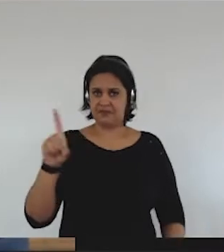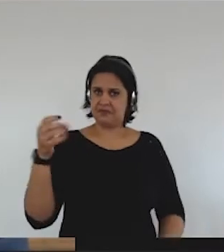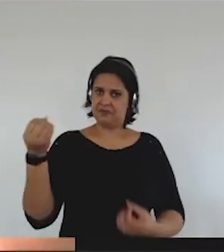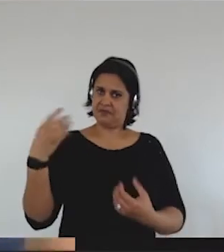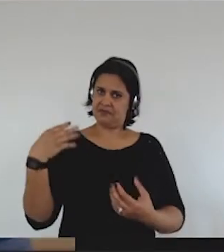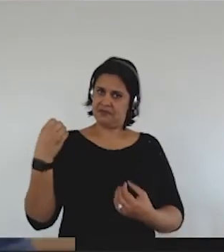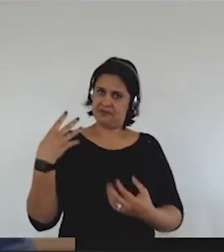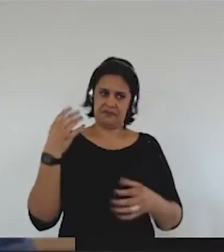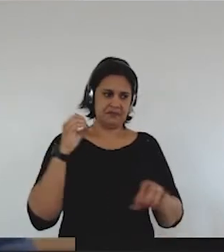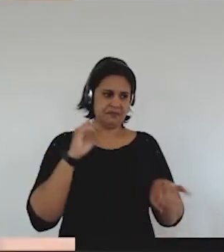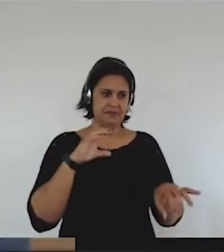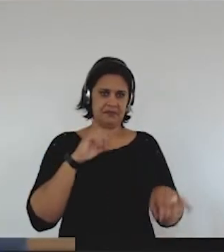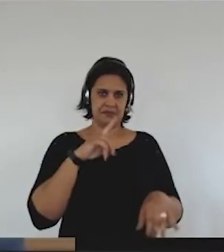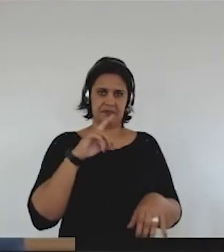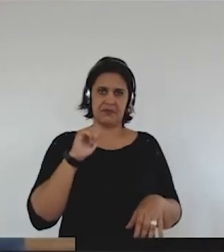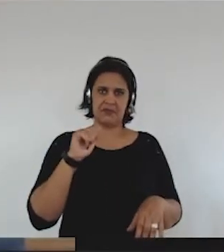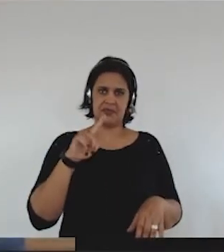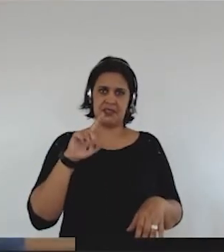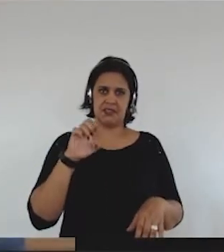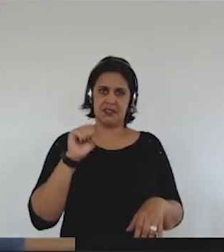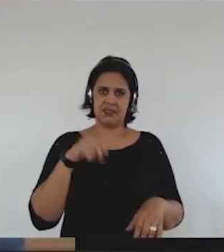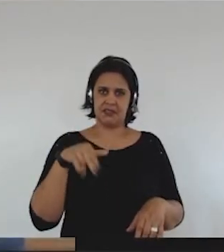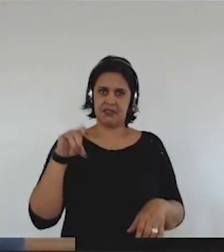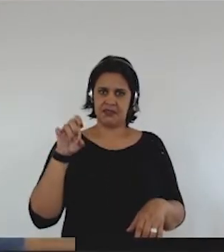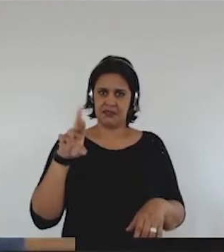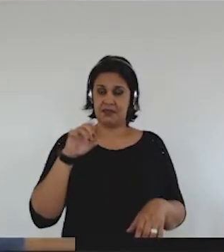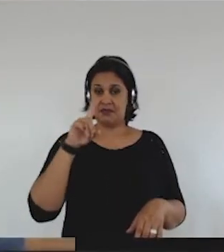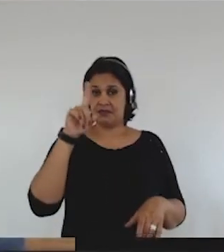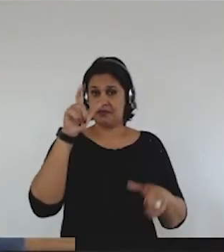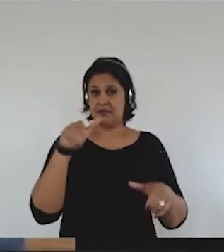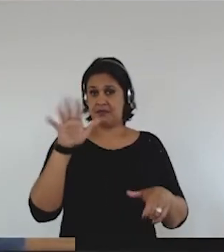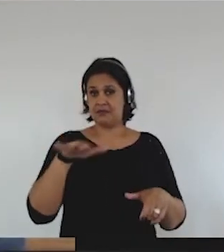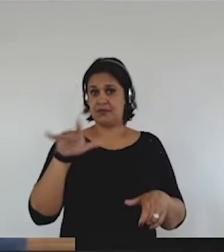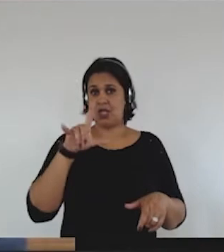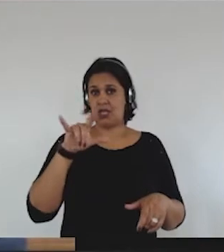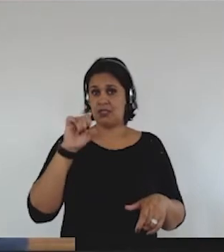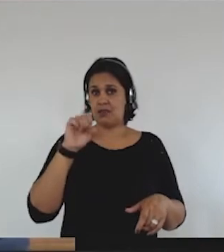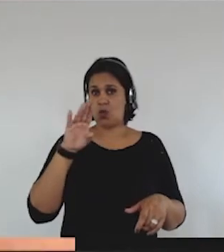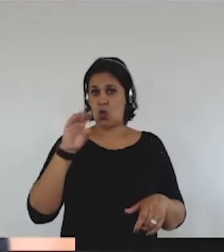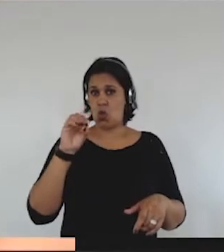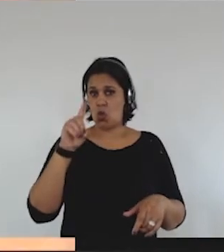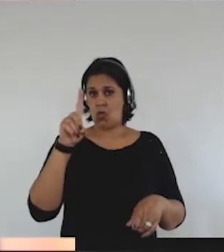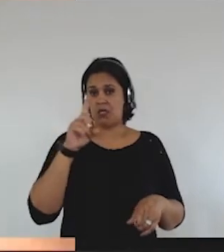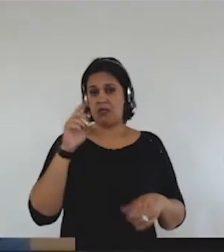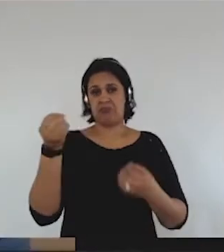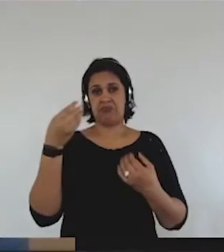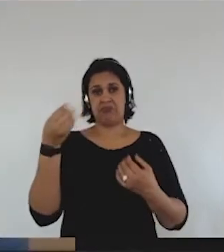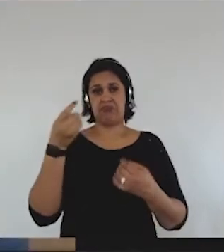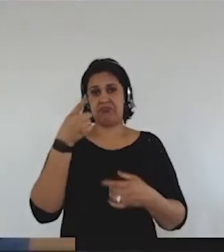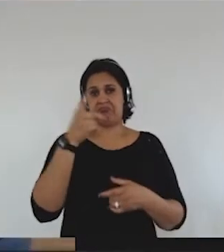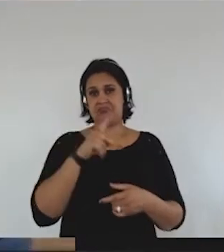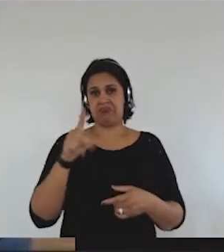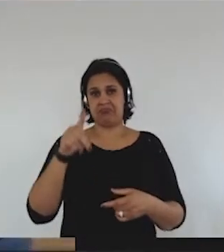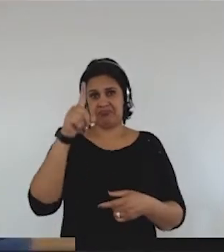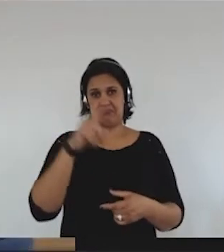Alessandra Palestieri em Portugal, na Universidade Autônoma de Lisboa, onde ele